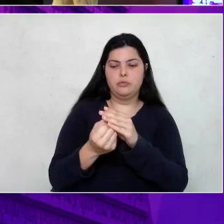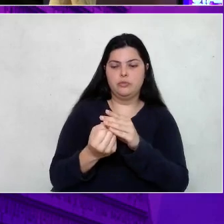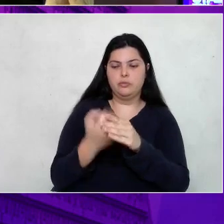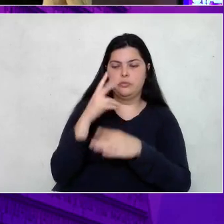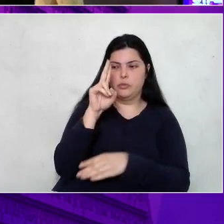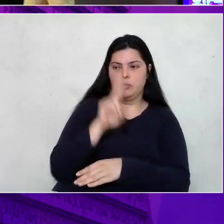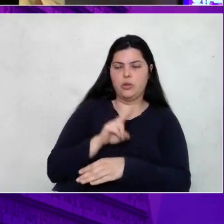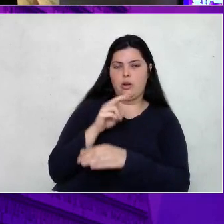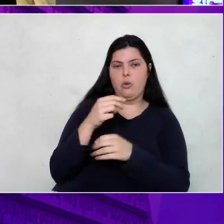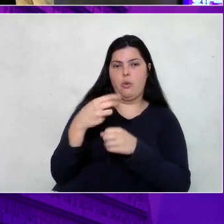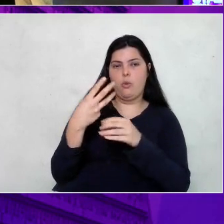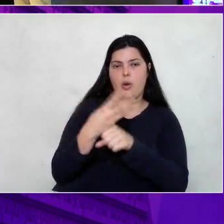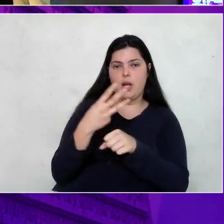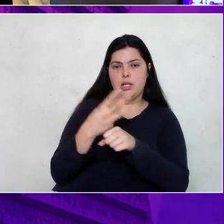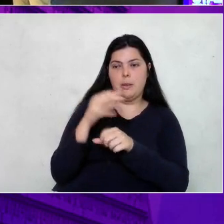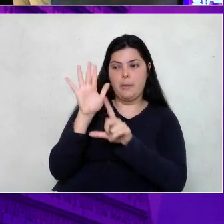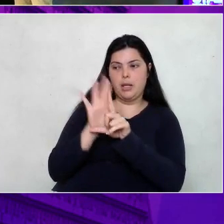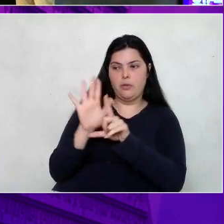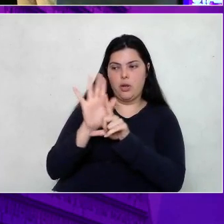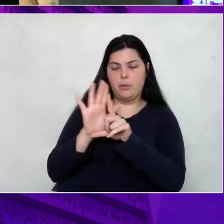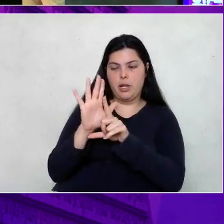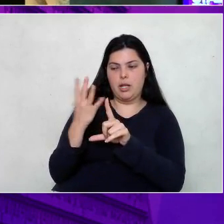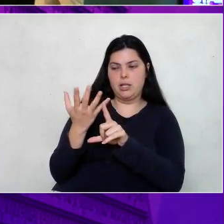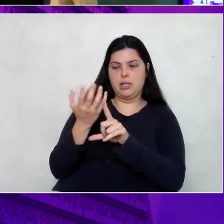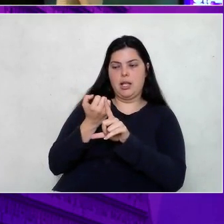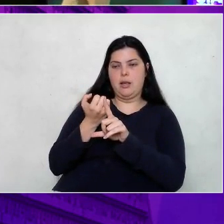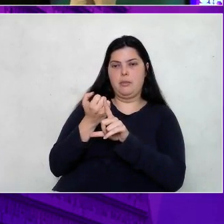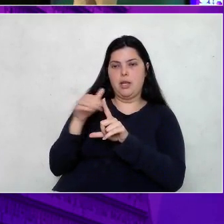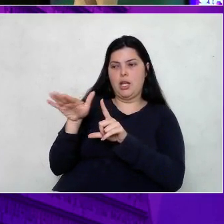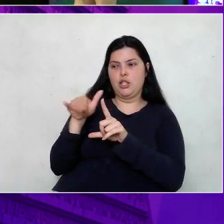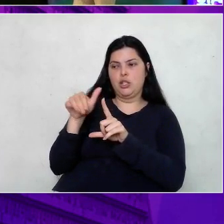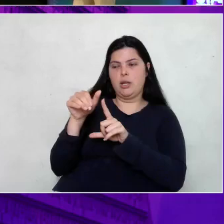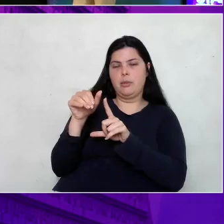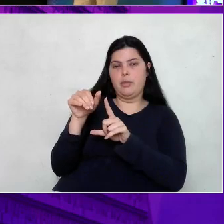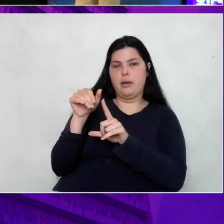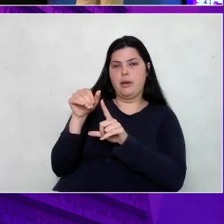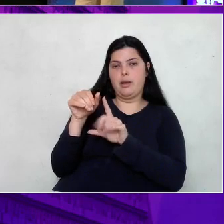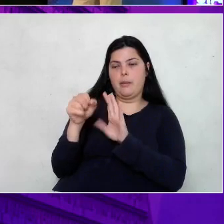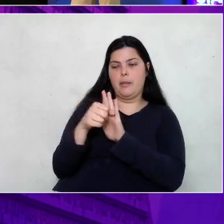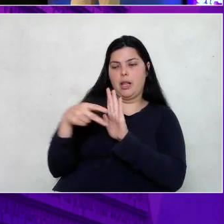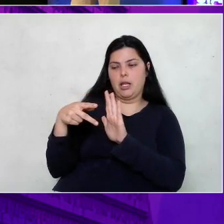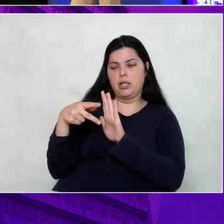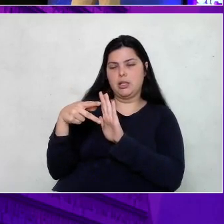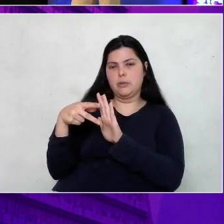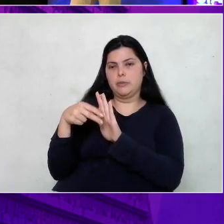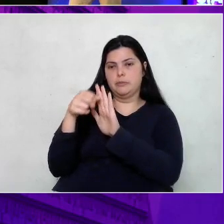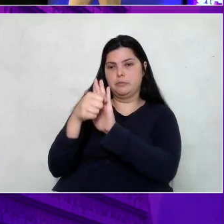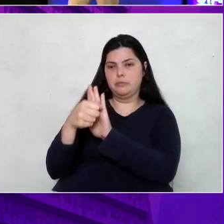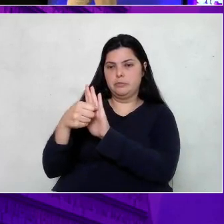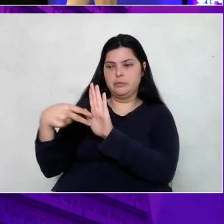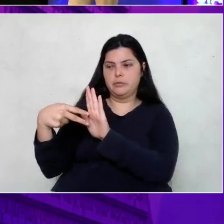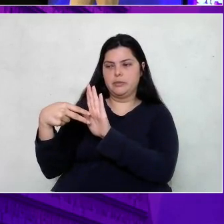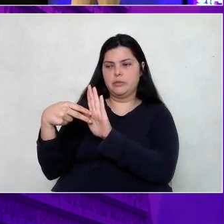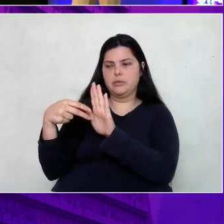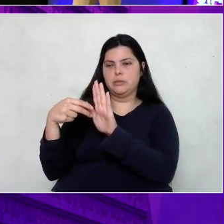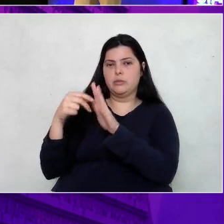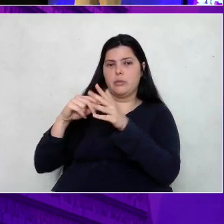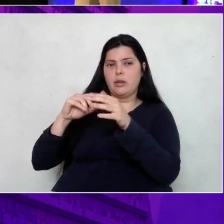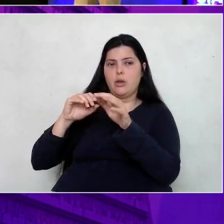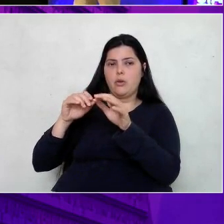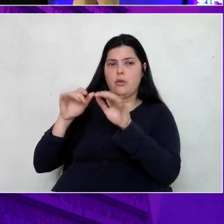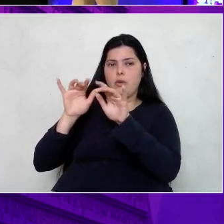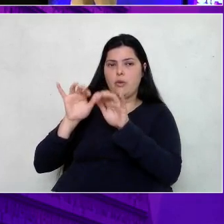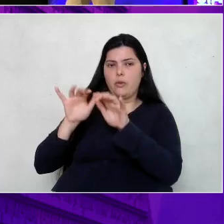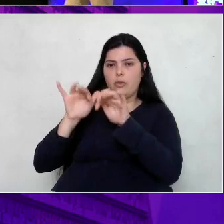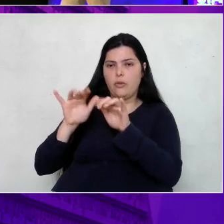cai na nossa plataforma, a plataforma chama a sua aplicação faz alguma coisa aqui, né?